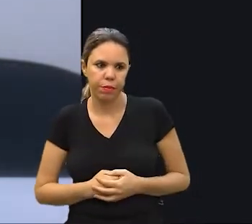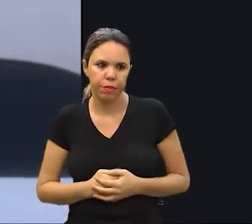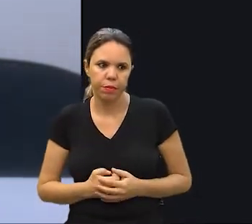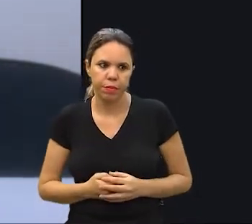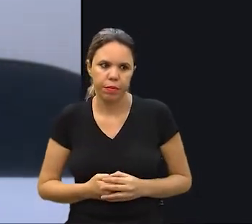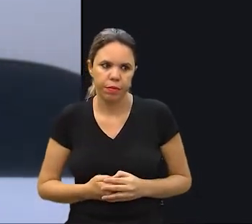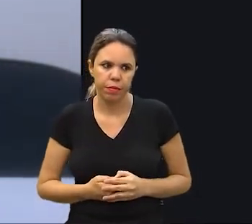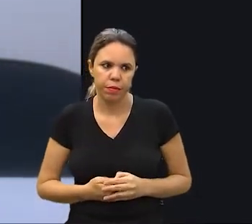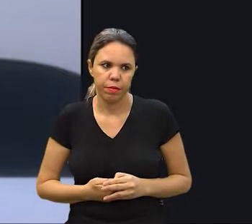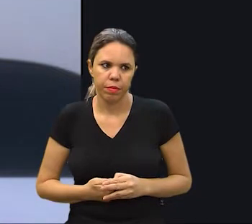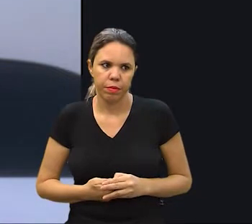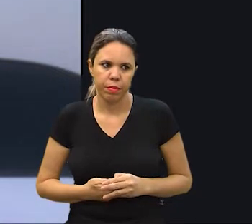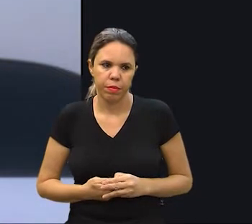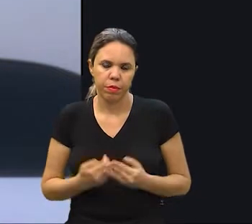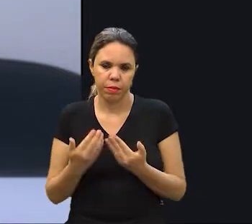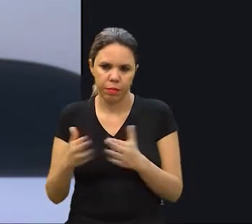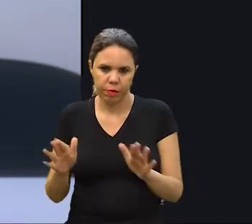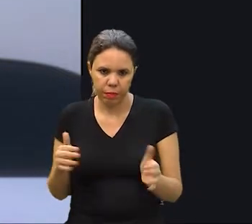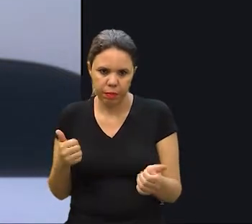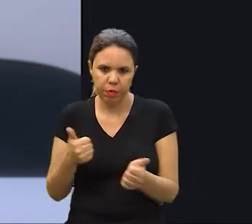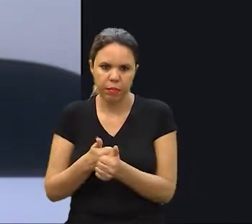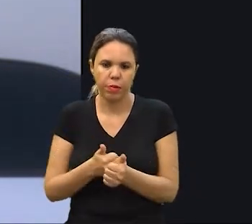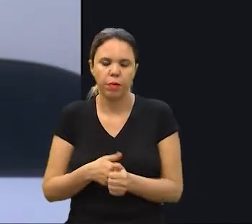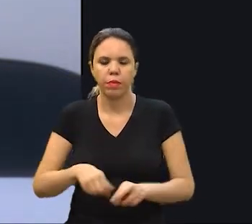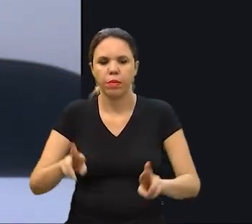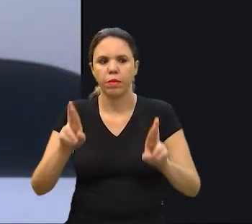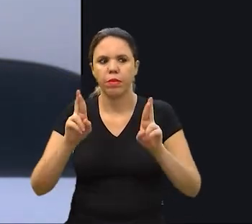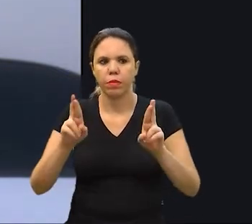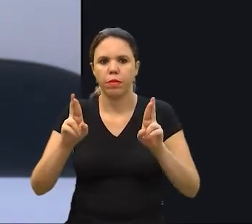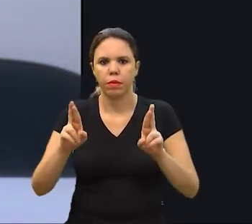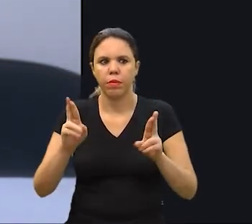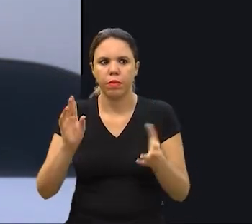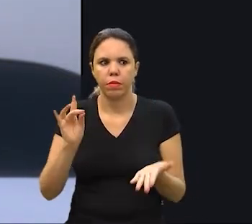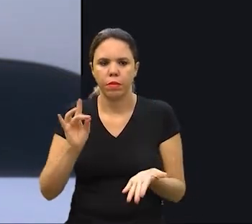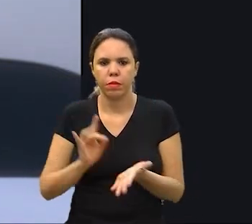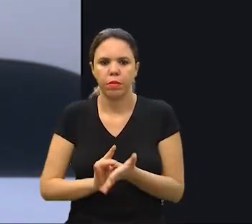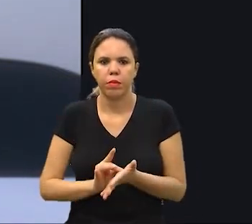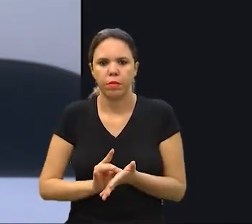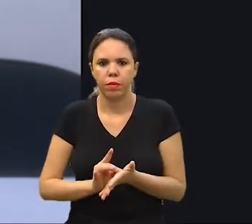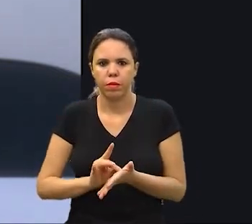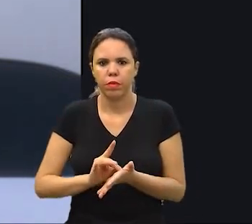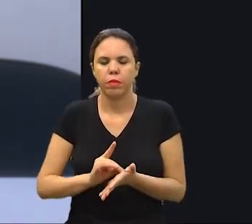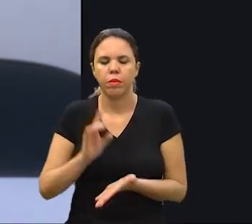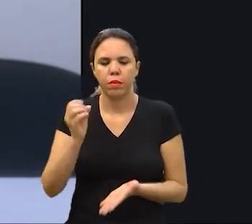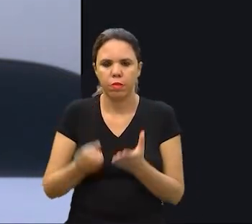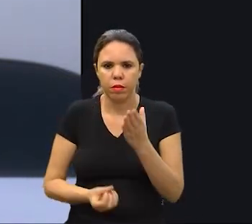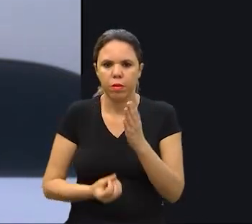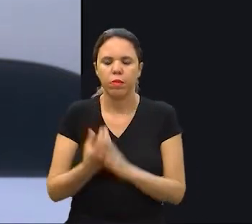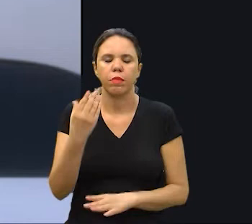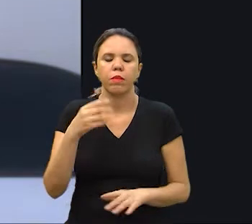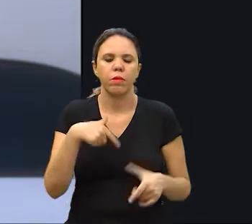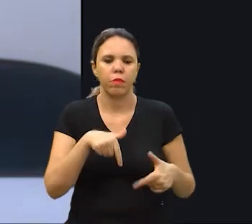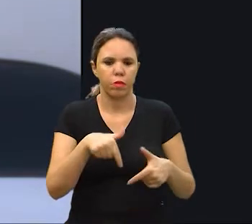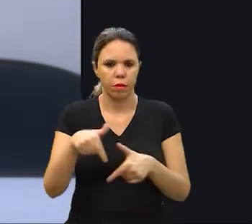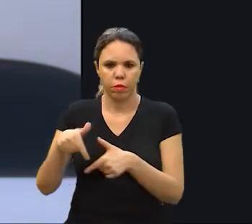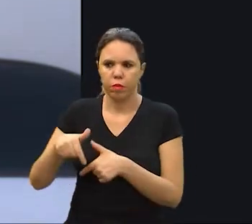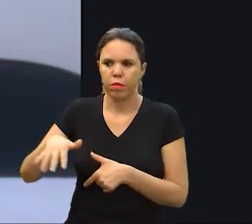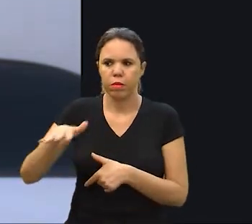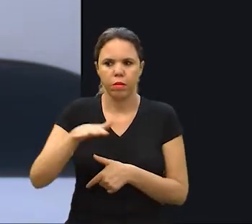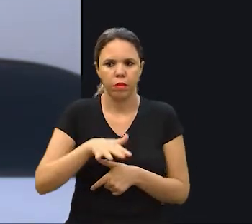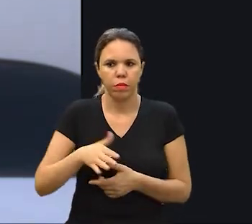Ele está para ser lançado em breve, espero realmente a concretização, estamos